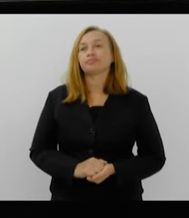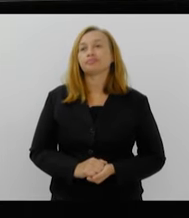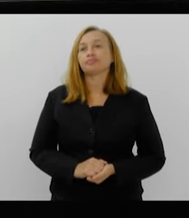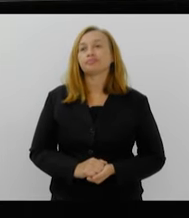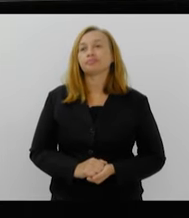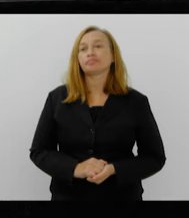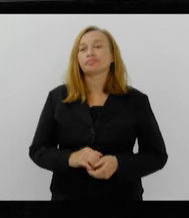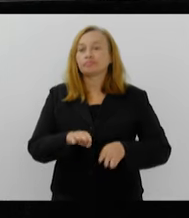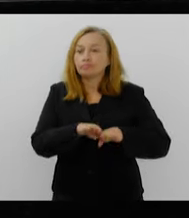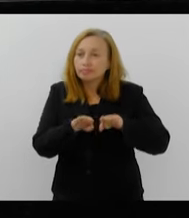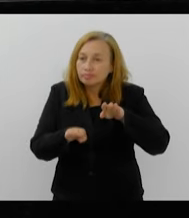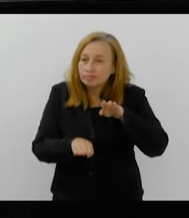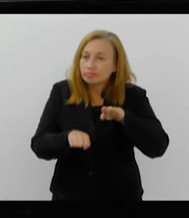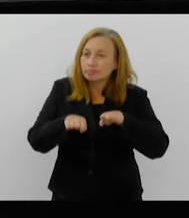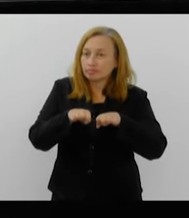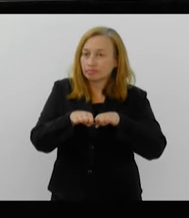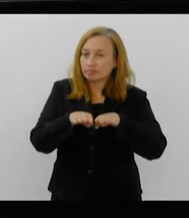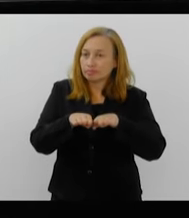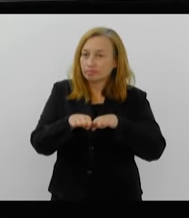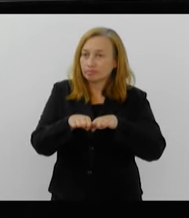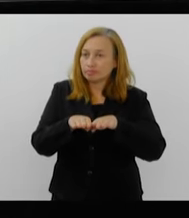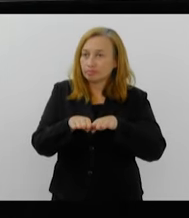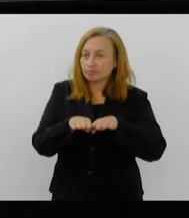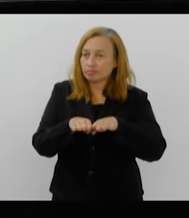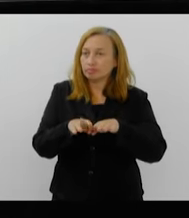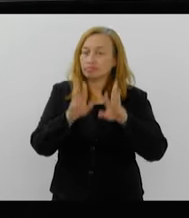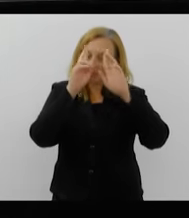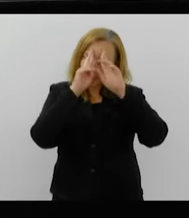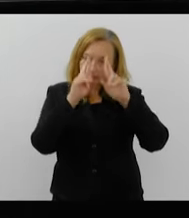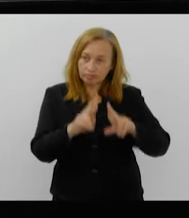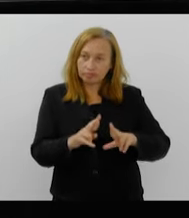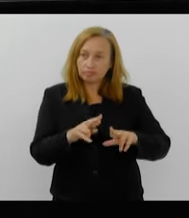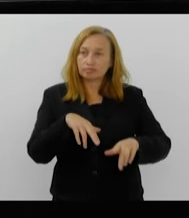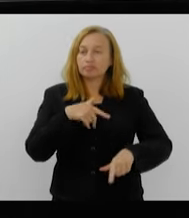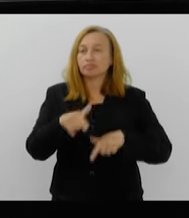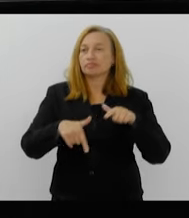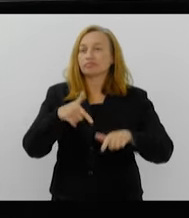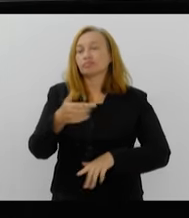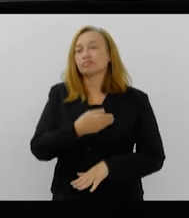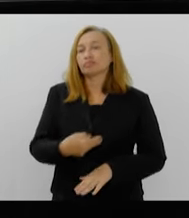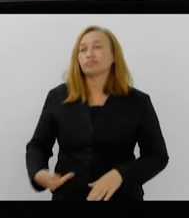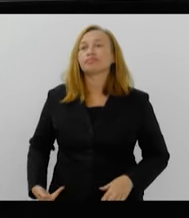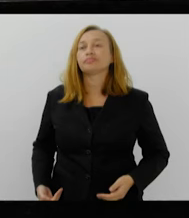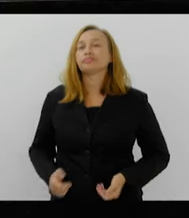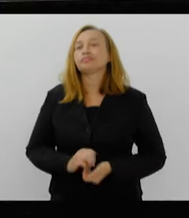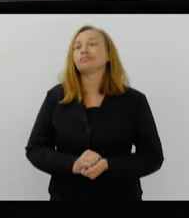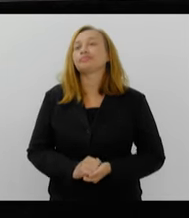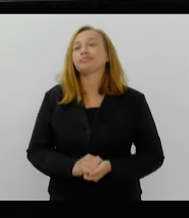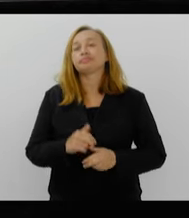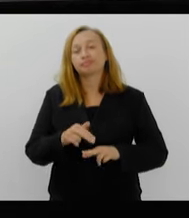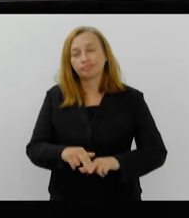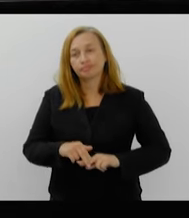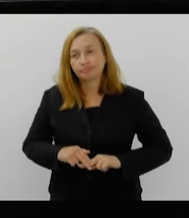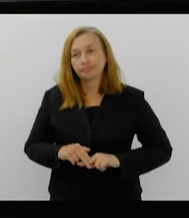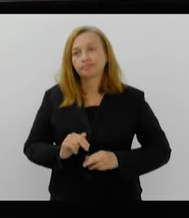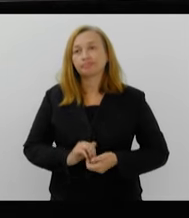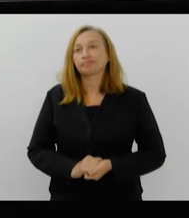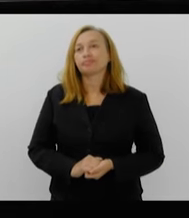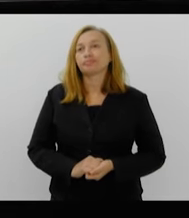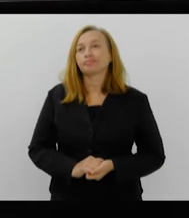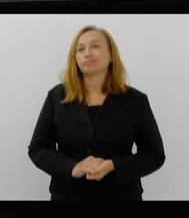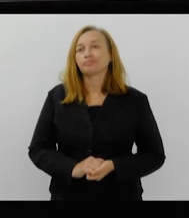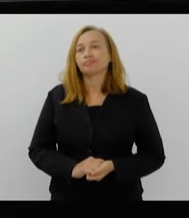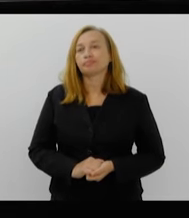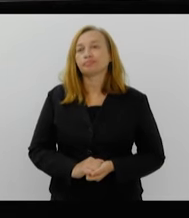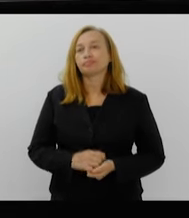a igualdade, a isonomia e o respeito ao serviço público. Por isso,